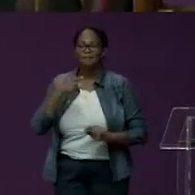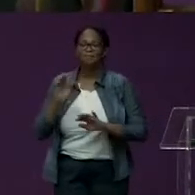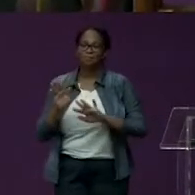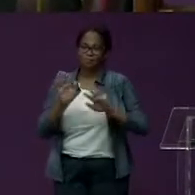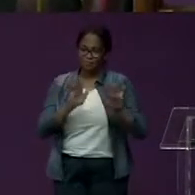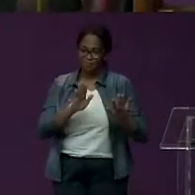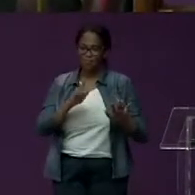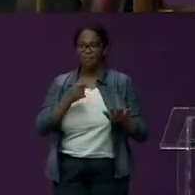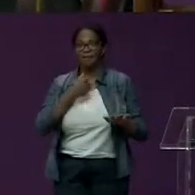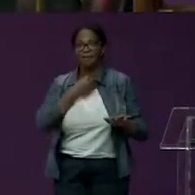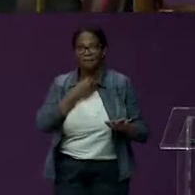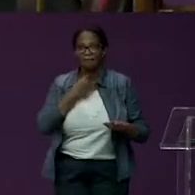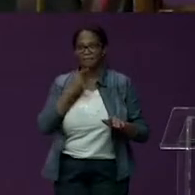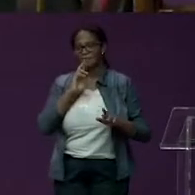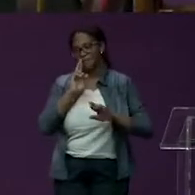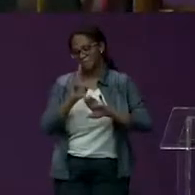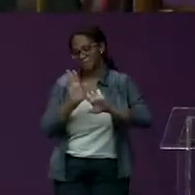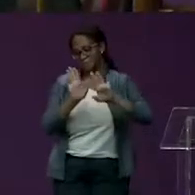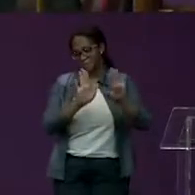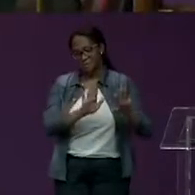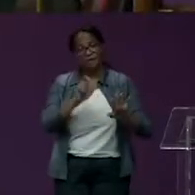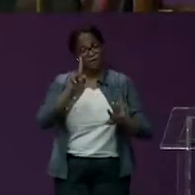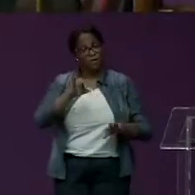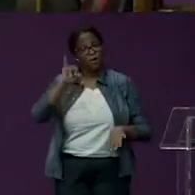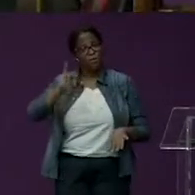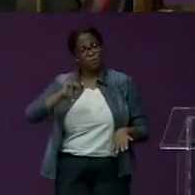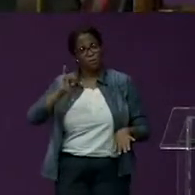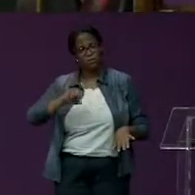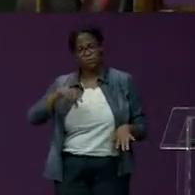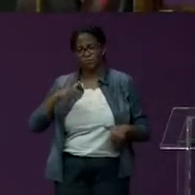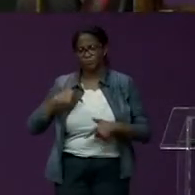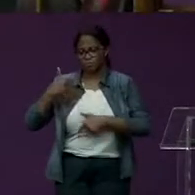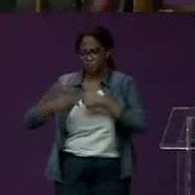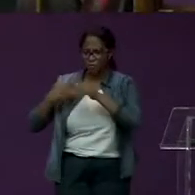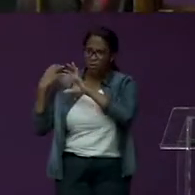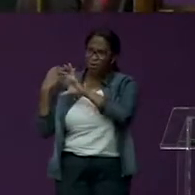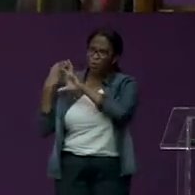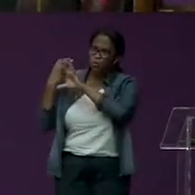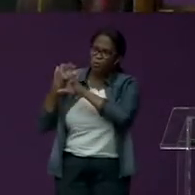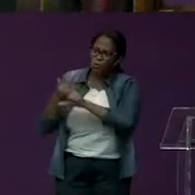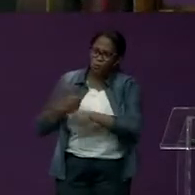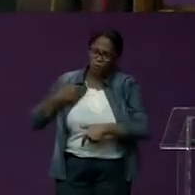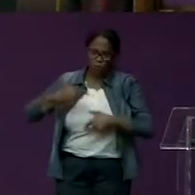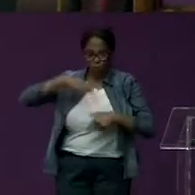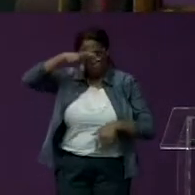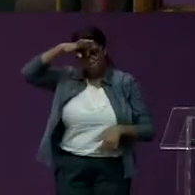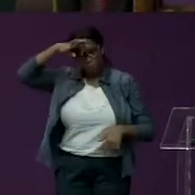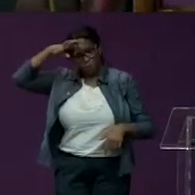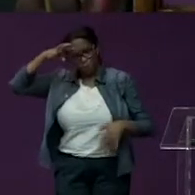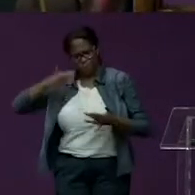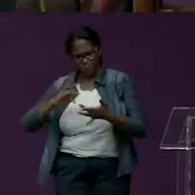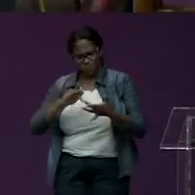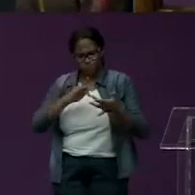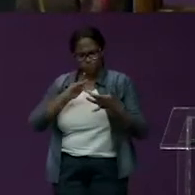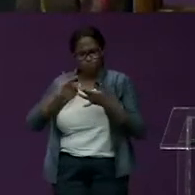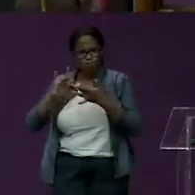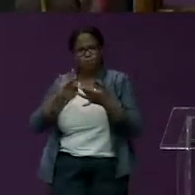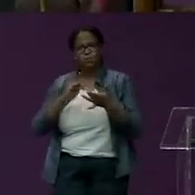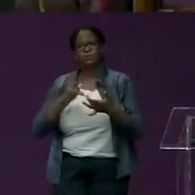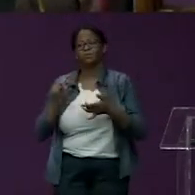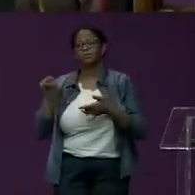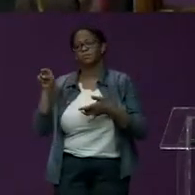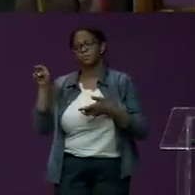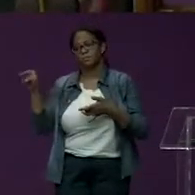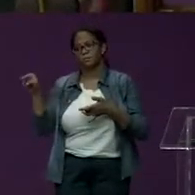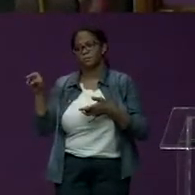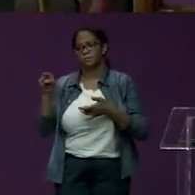engasga com o negócio. Então, é muito importante o trabalho que foi feito intenso, né, uma articulação muito profunda